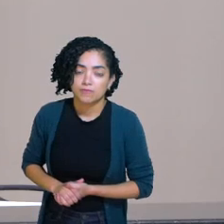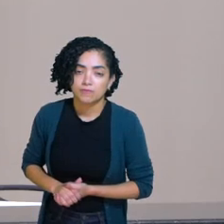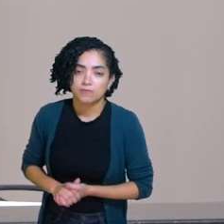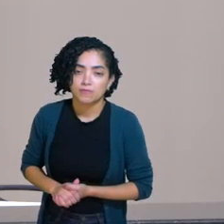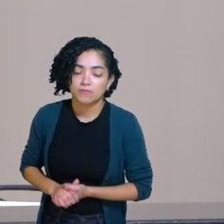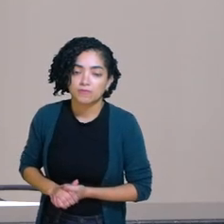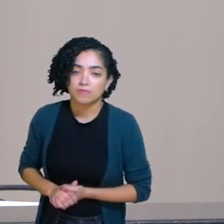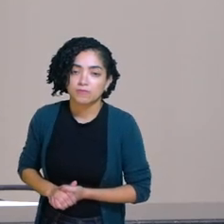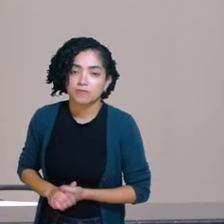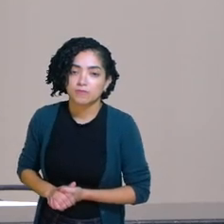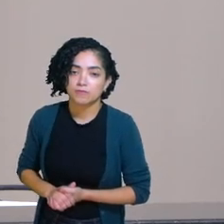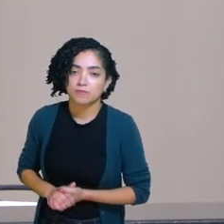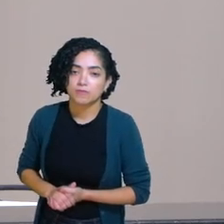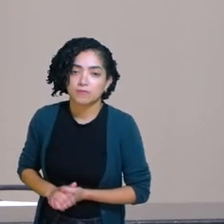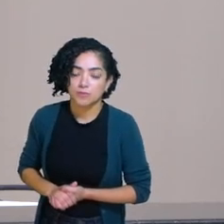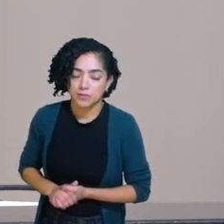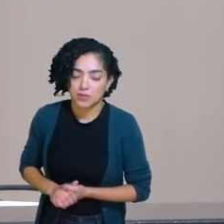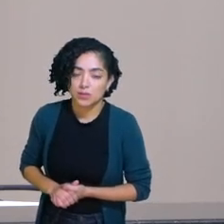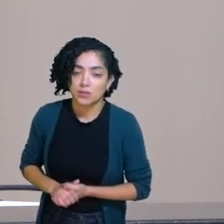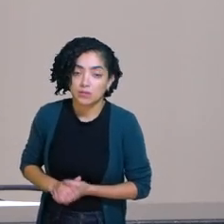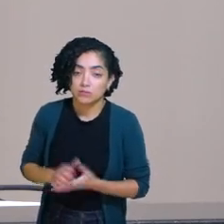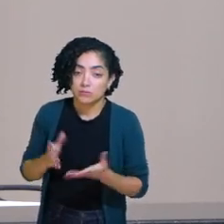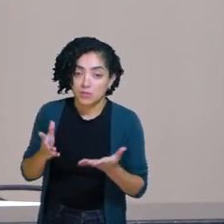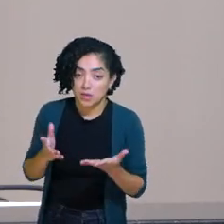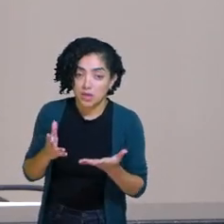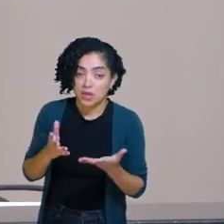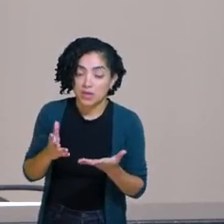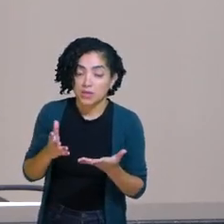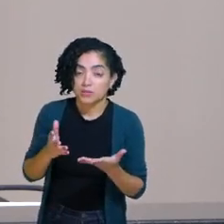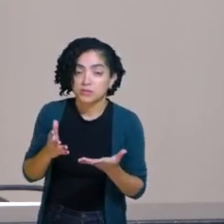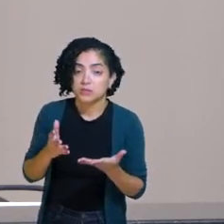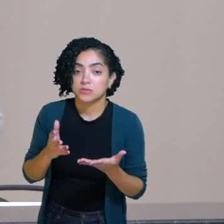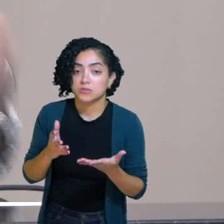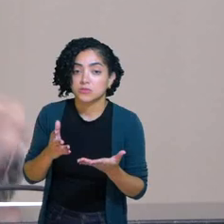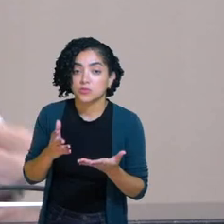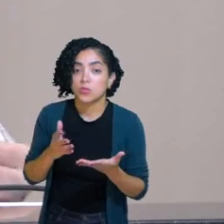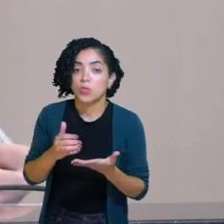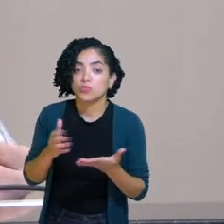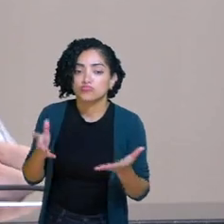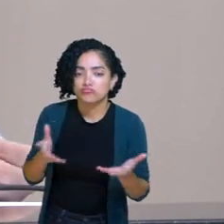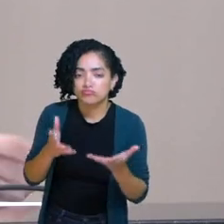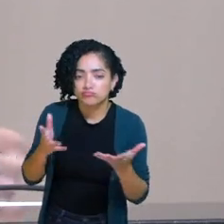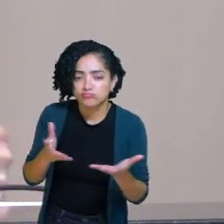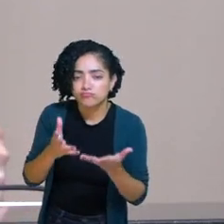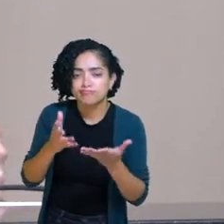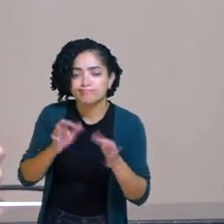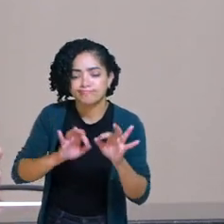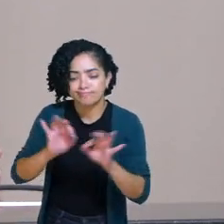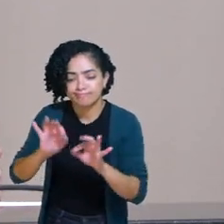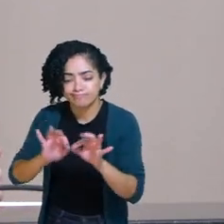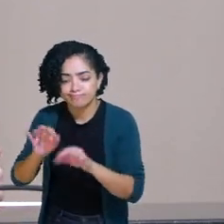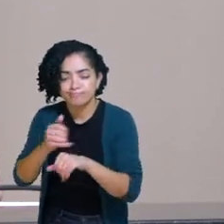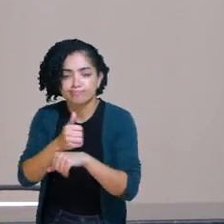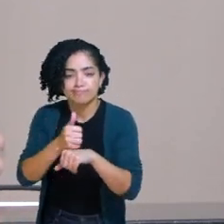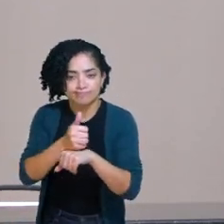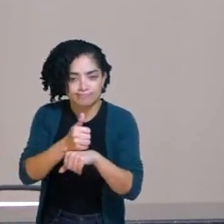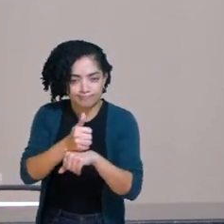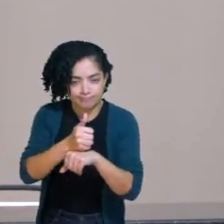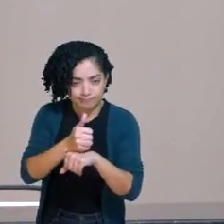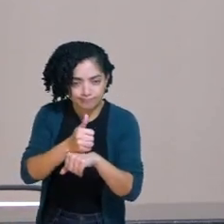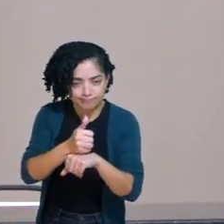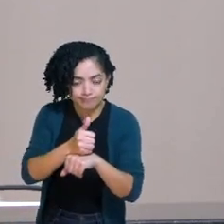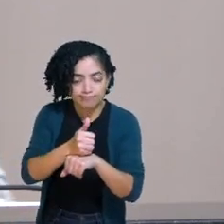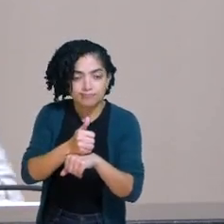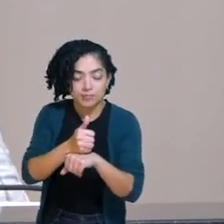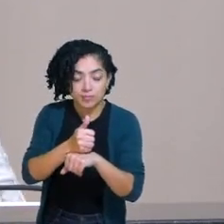ainda as contribuições né para que para uma Constru docente nós temos